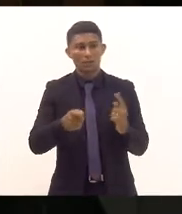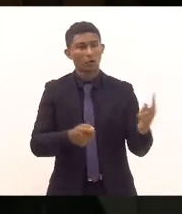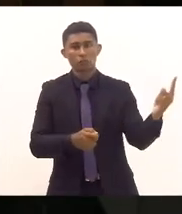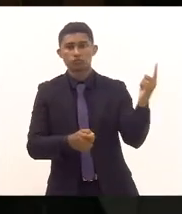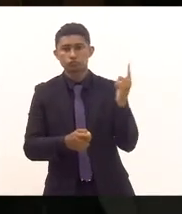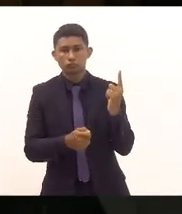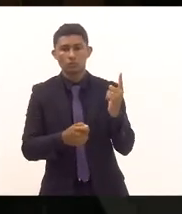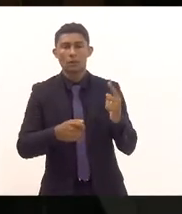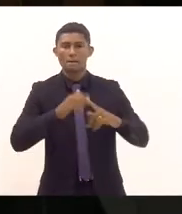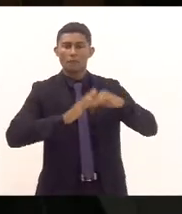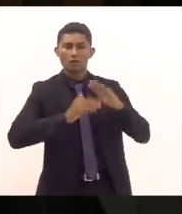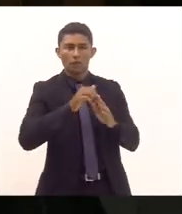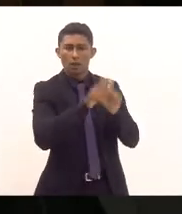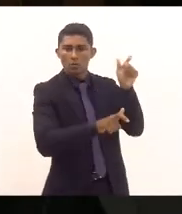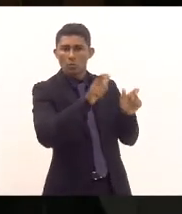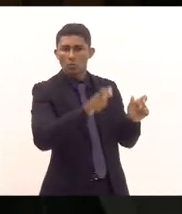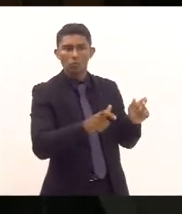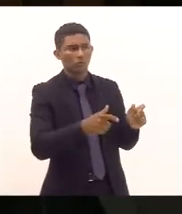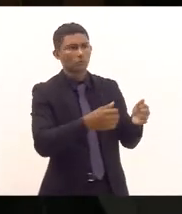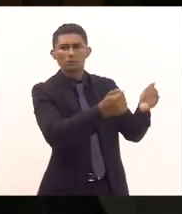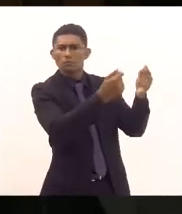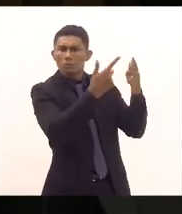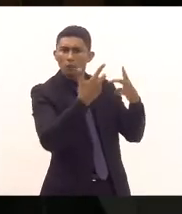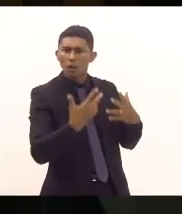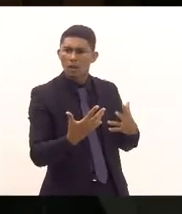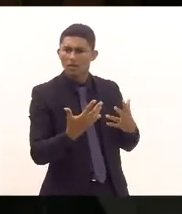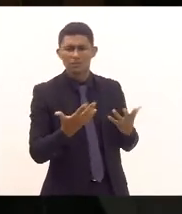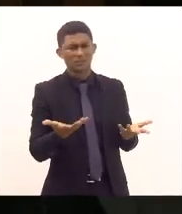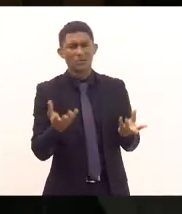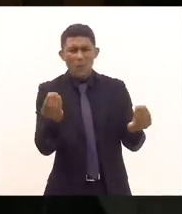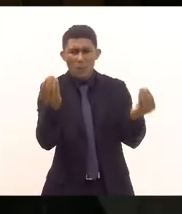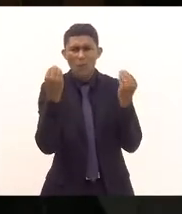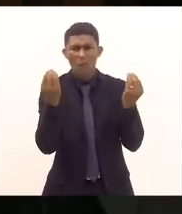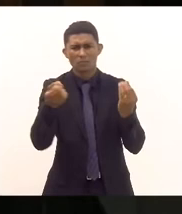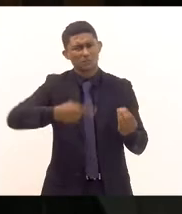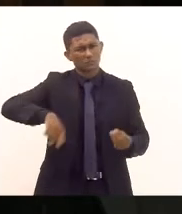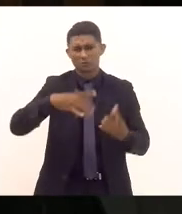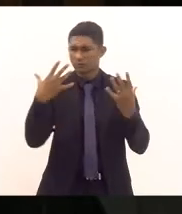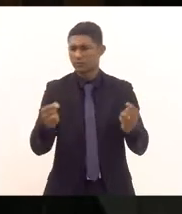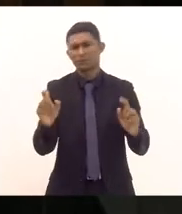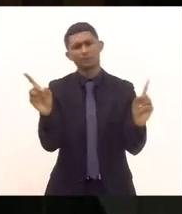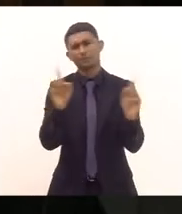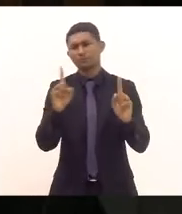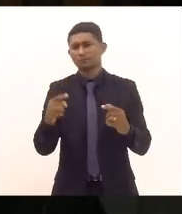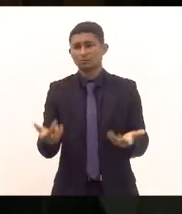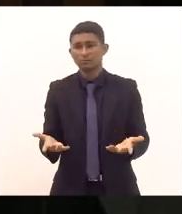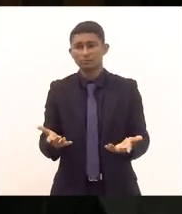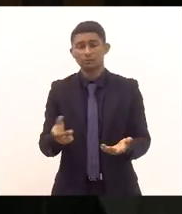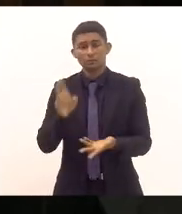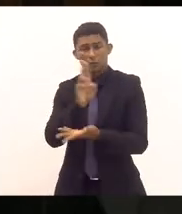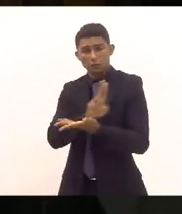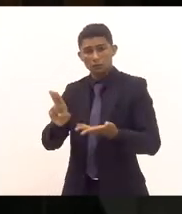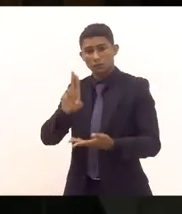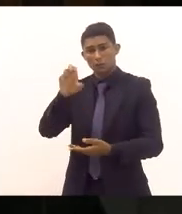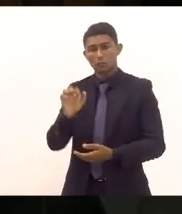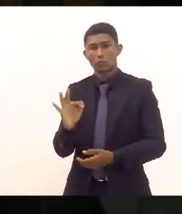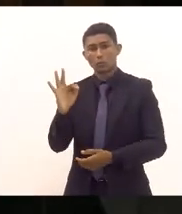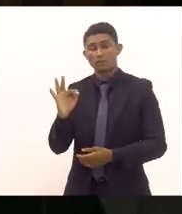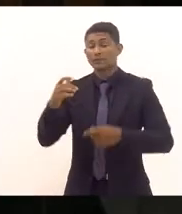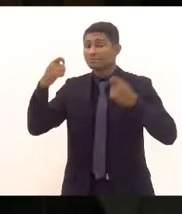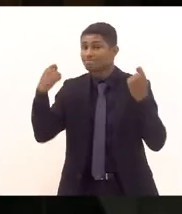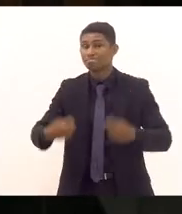e de profissionais da Universidade isso é absolutamente inaceitável ao eixo deveria ter um corpo de profissionais